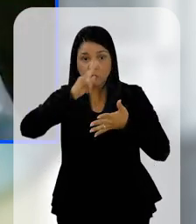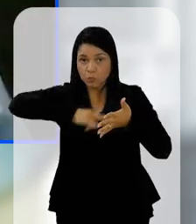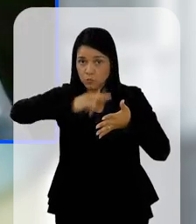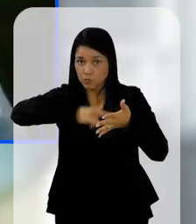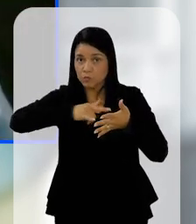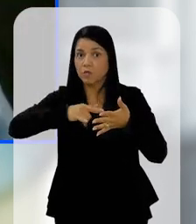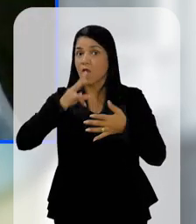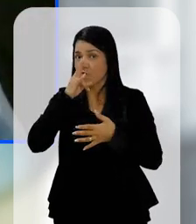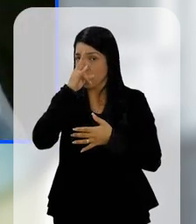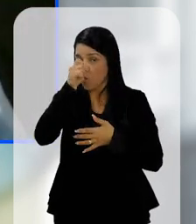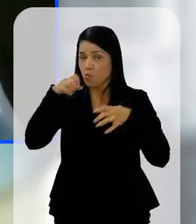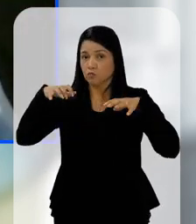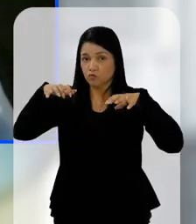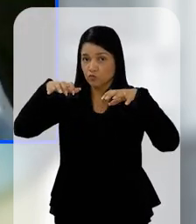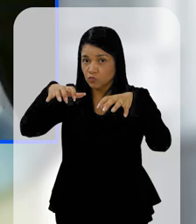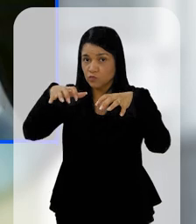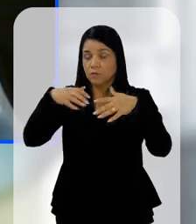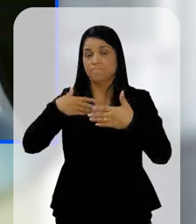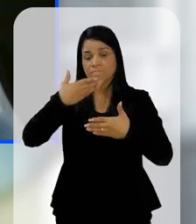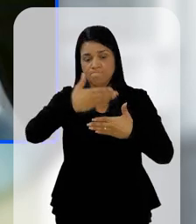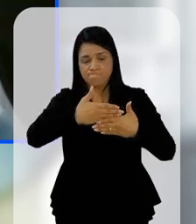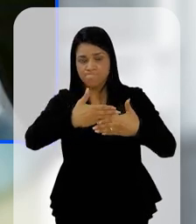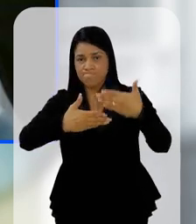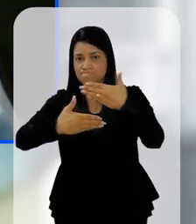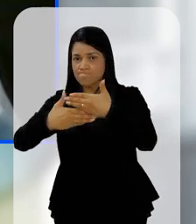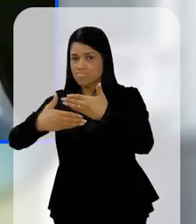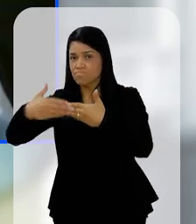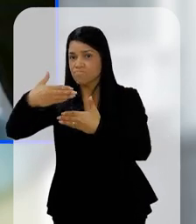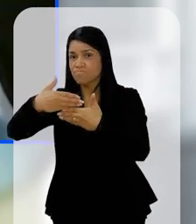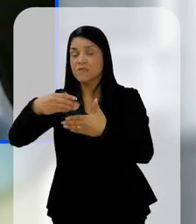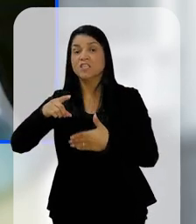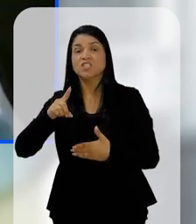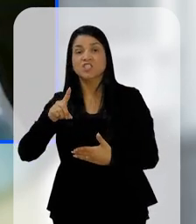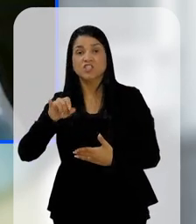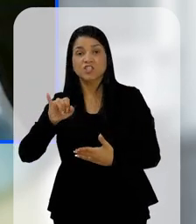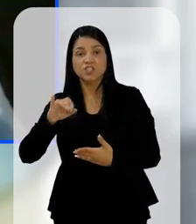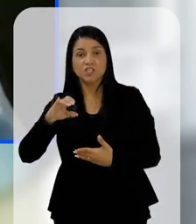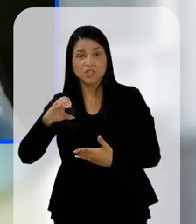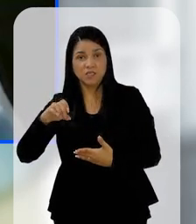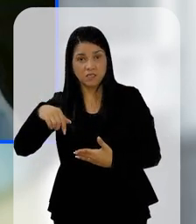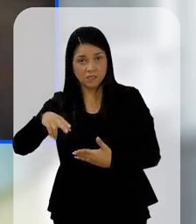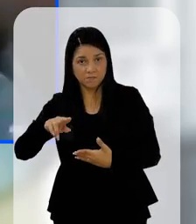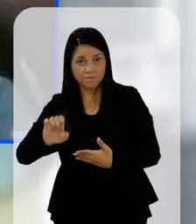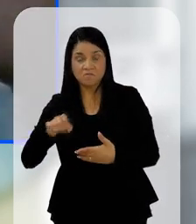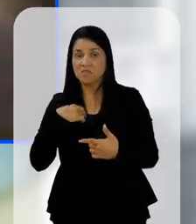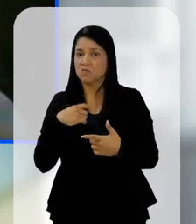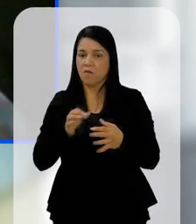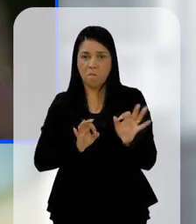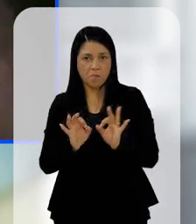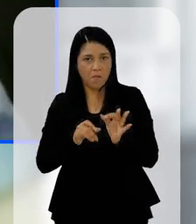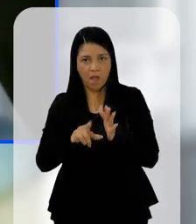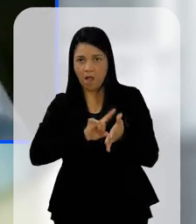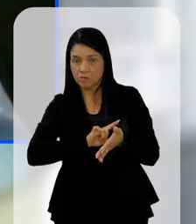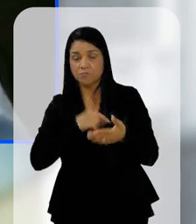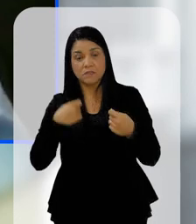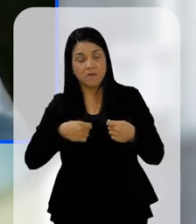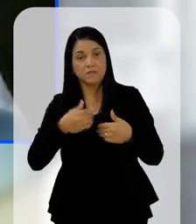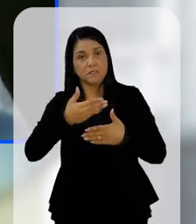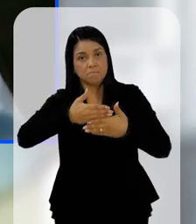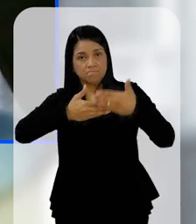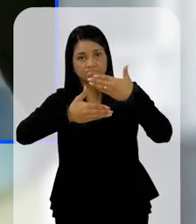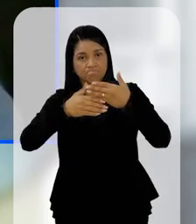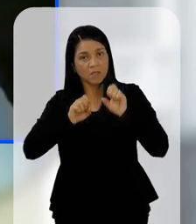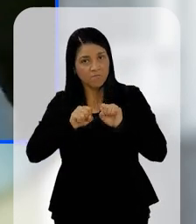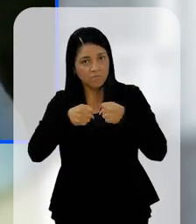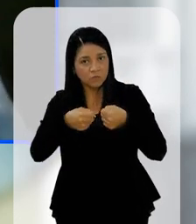de contenção e os diques não estão preparados, né? Teriam que ser elevados, reforçados.